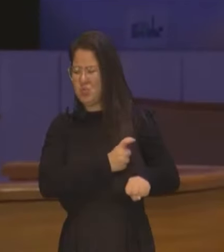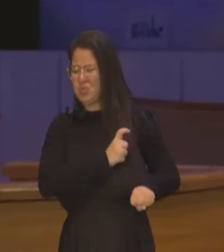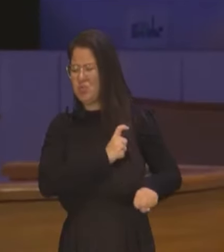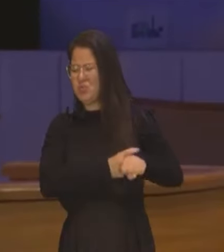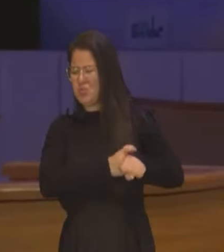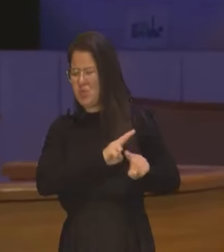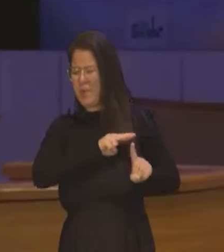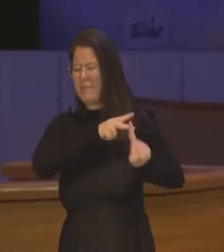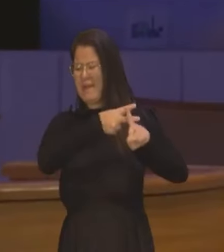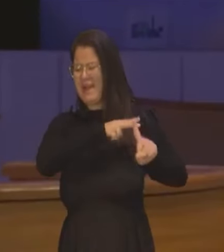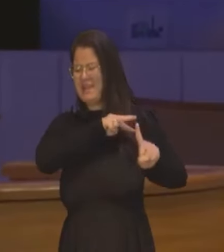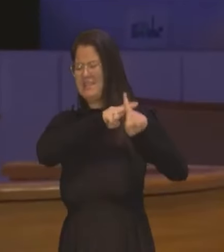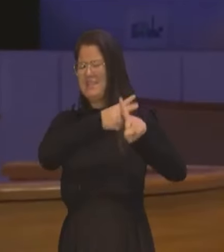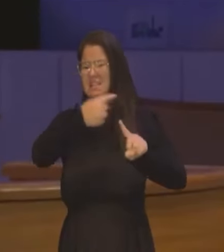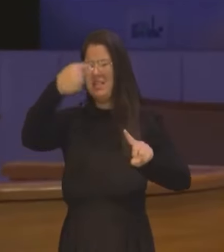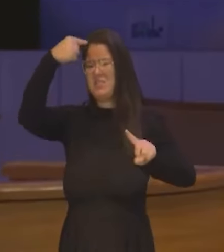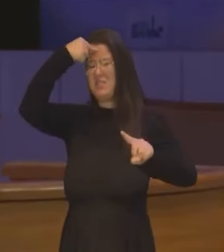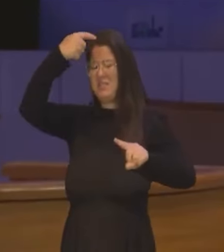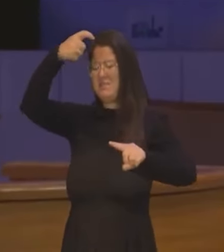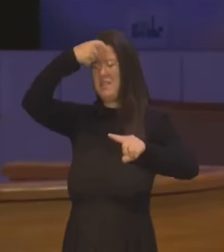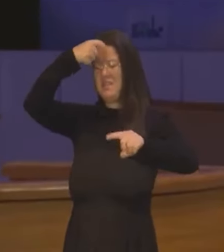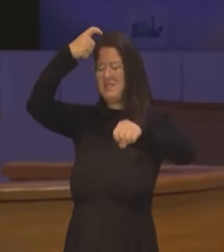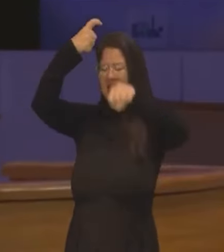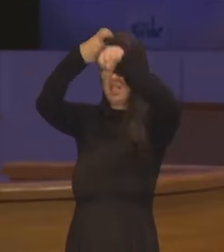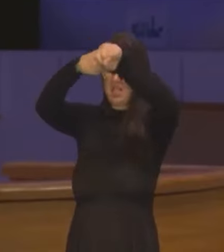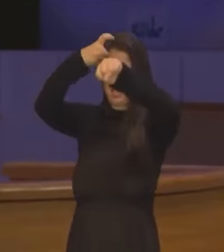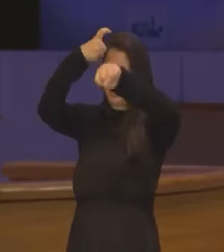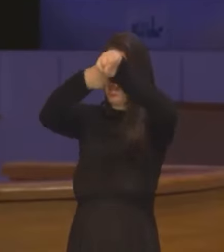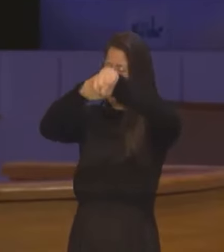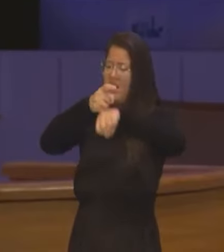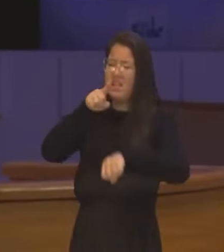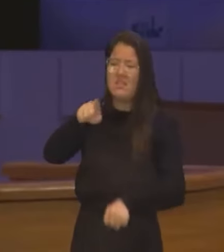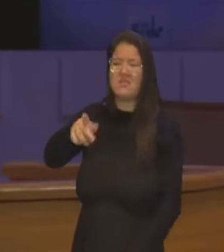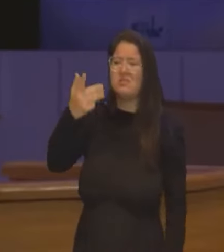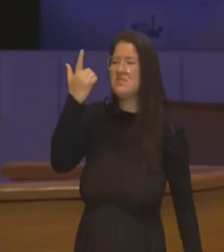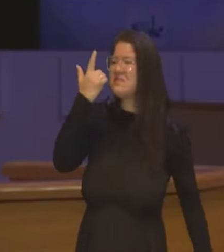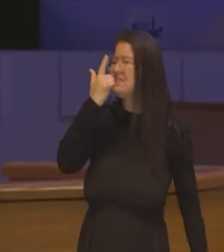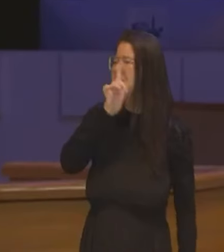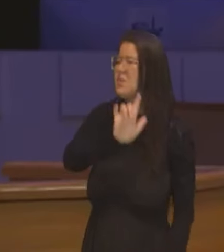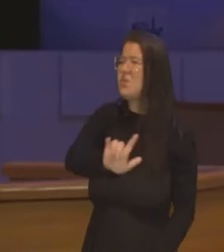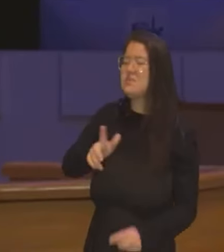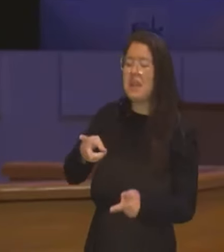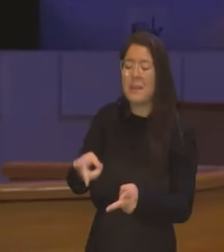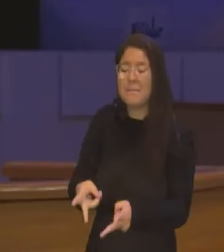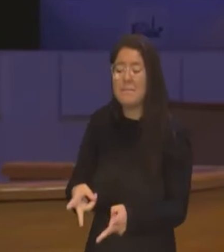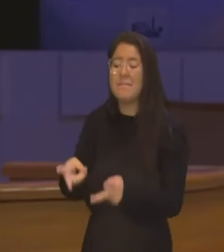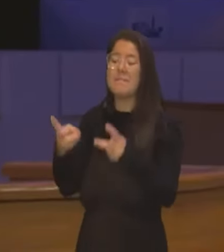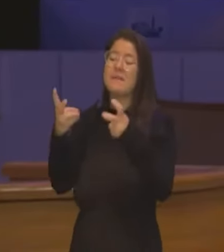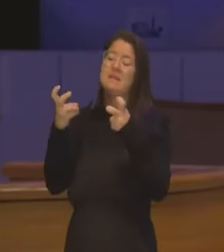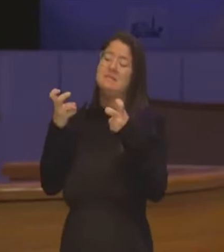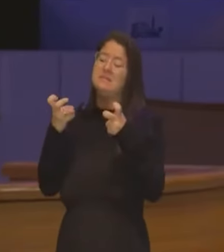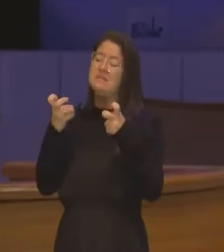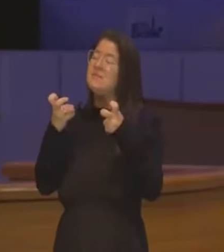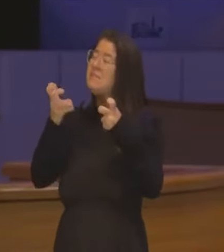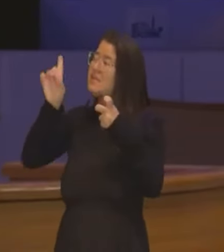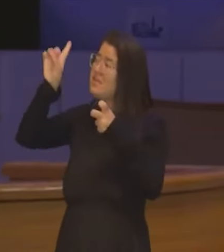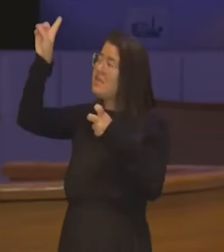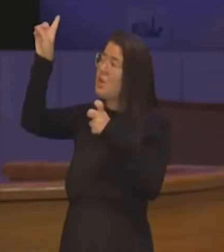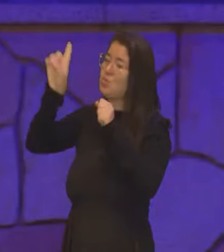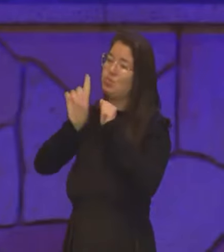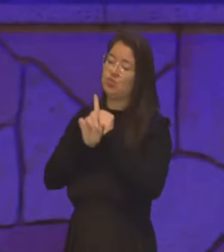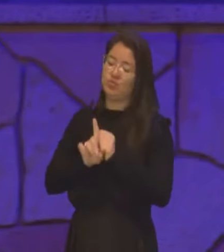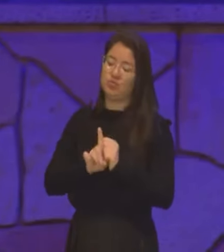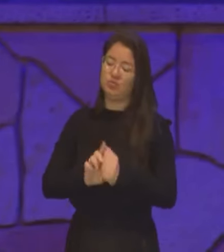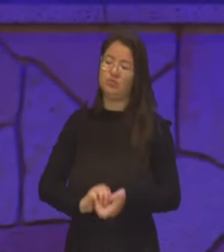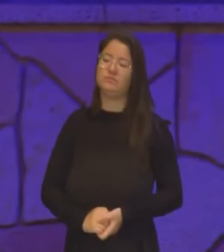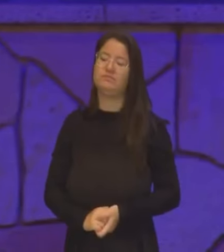sua mente, de tal forma que você não consegue mais perceber a presença de